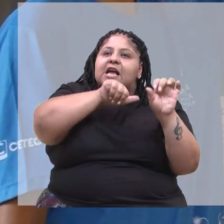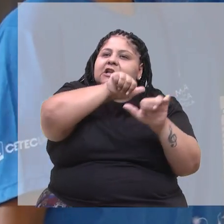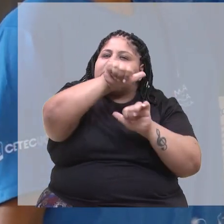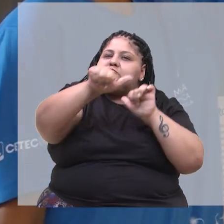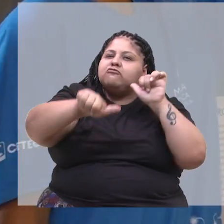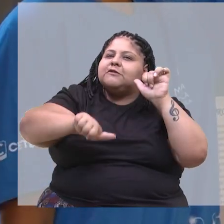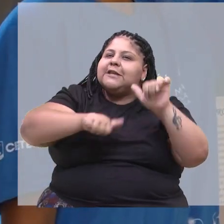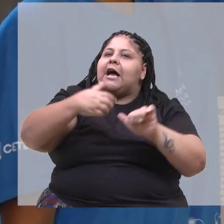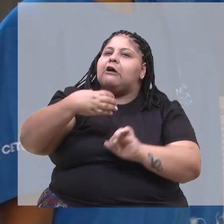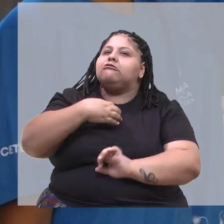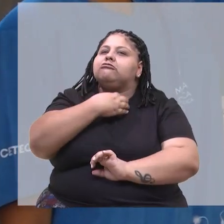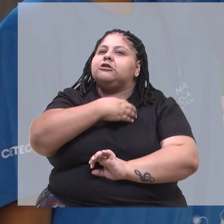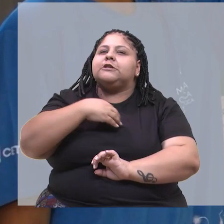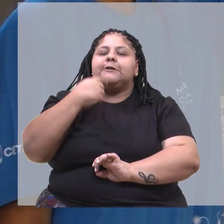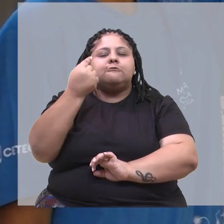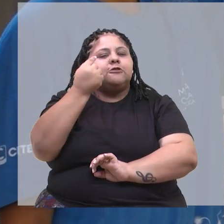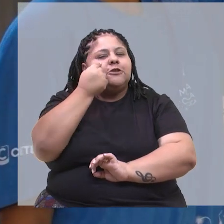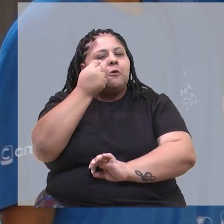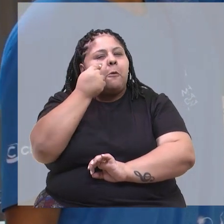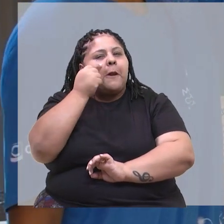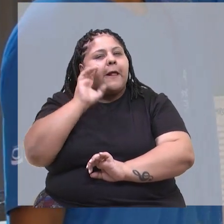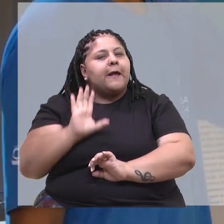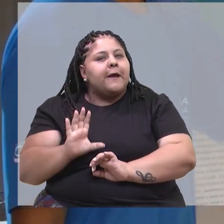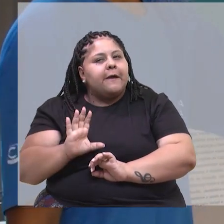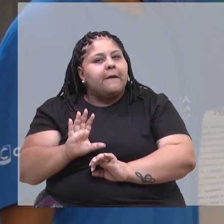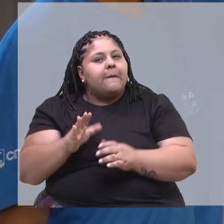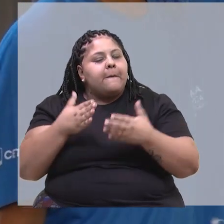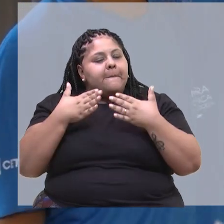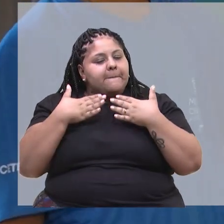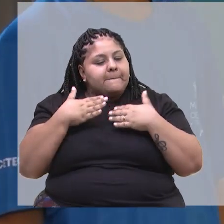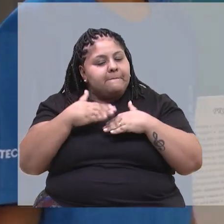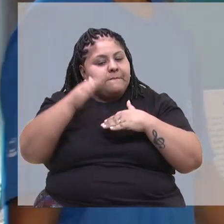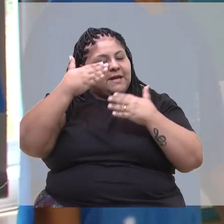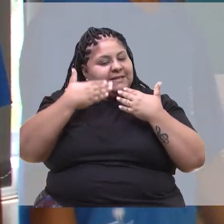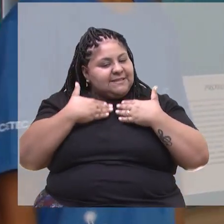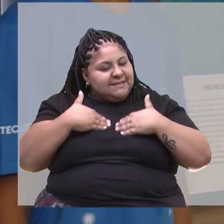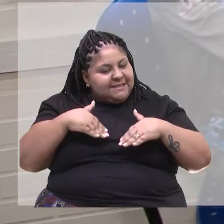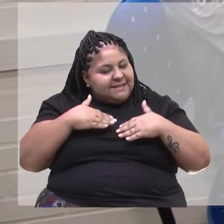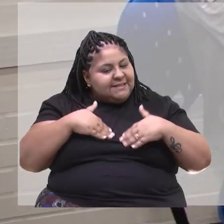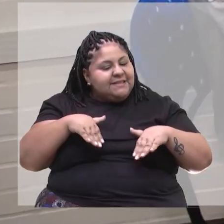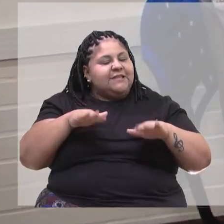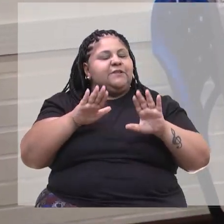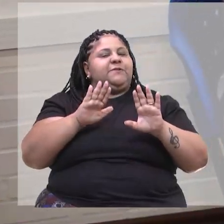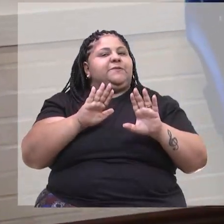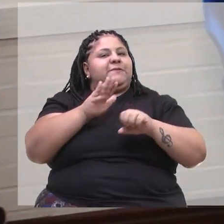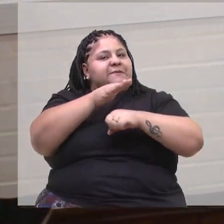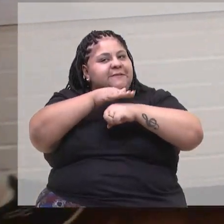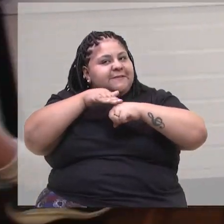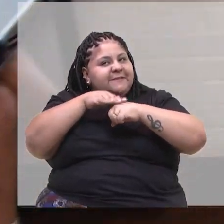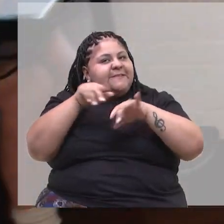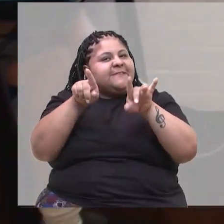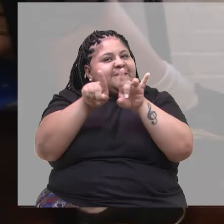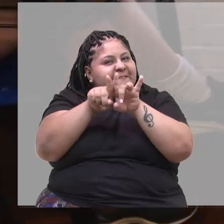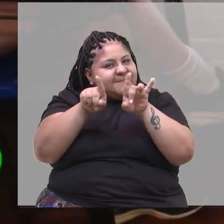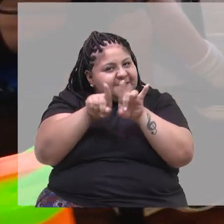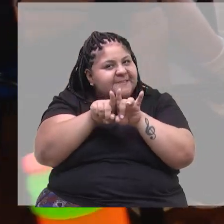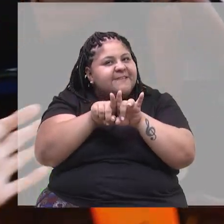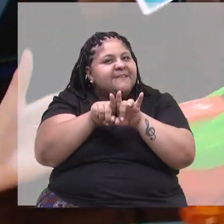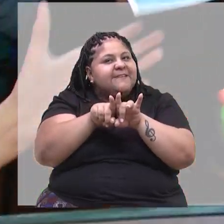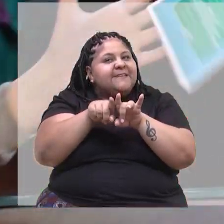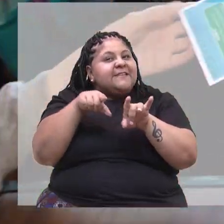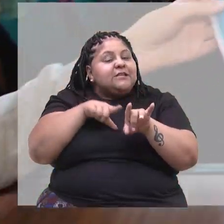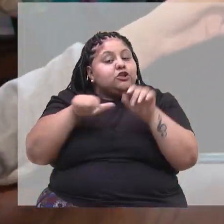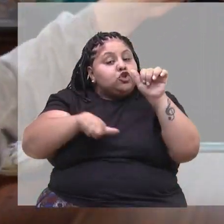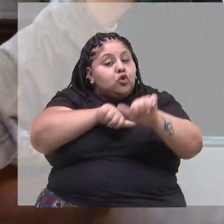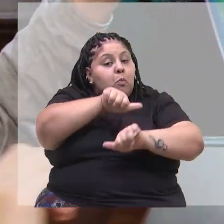mudaram o jeito de lidar, eles estão mais, vamos dizer, mais queridos, comportados, e aí isso acabou afetando